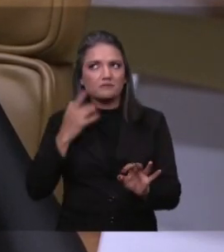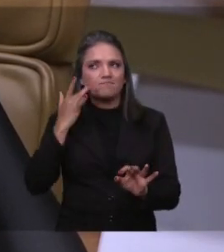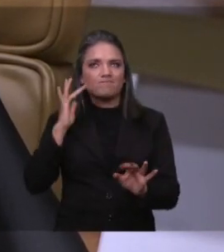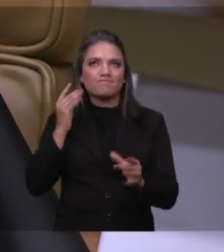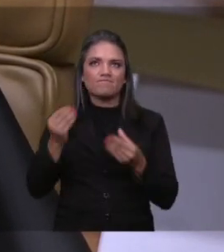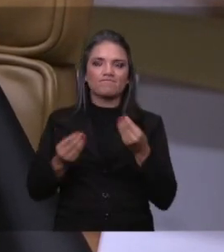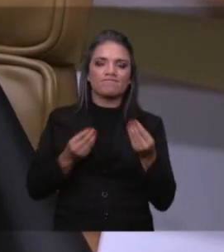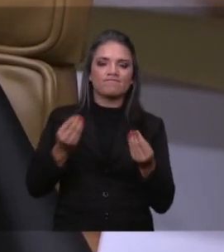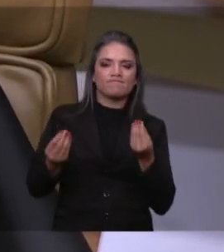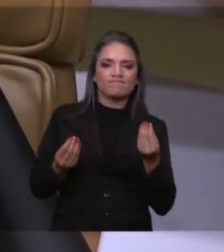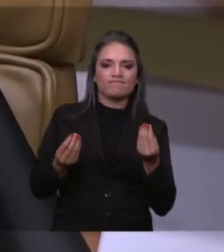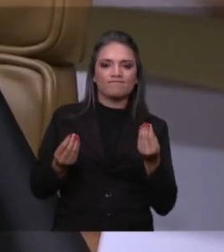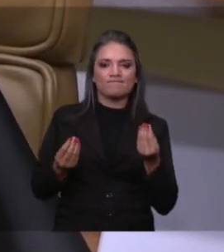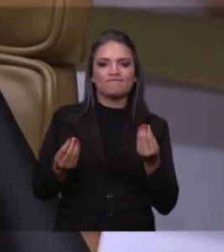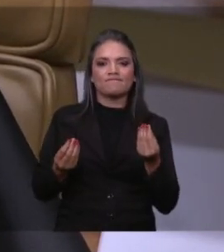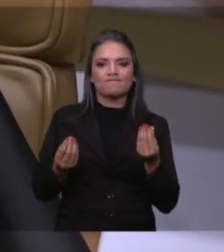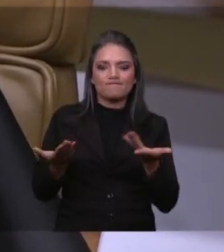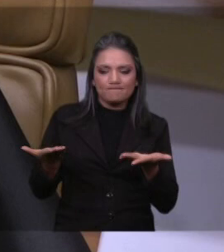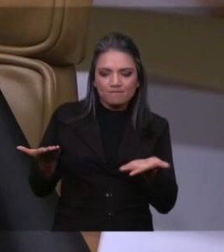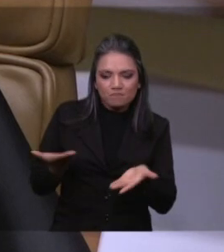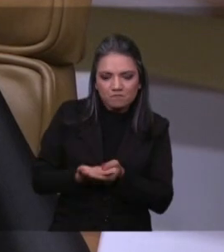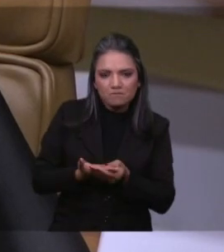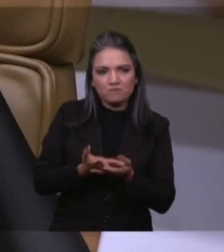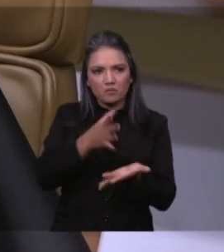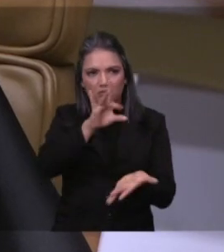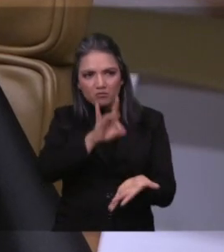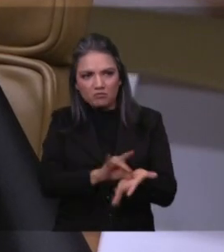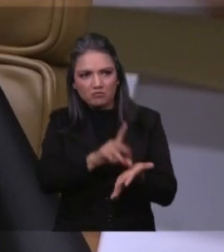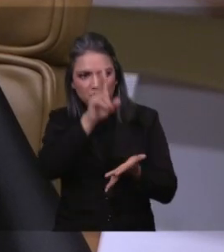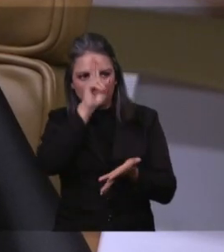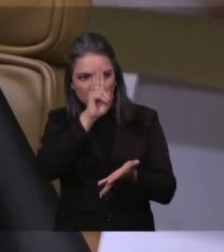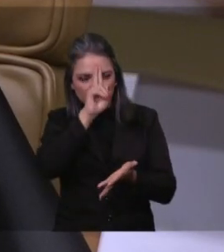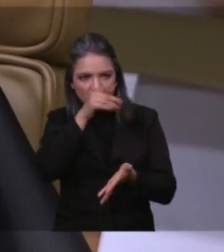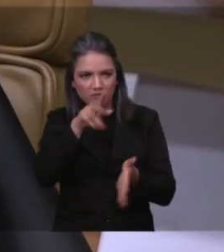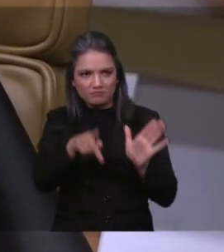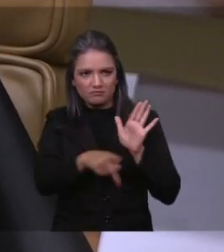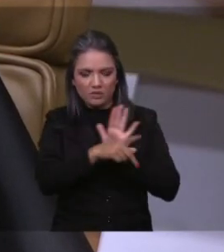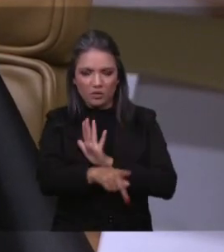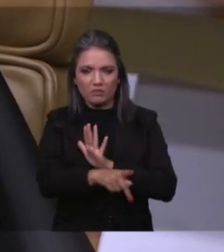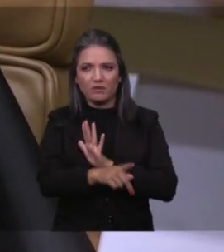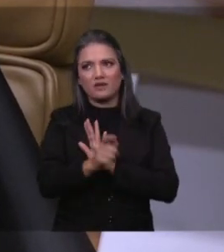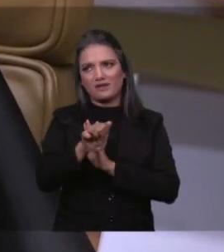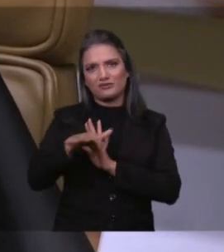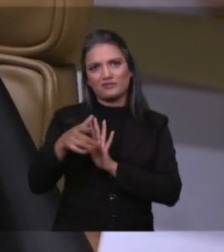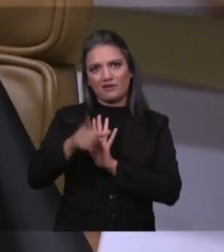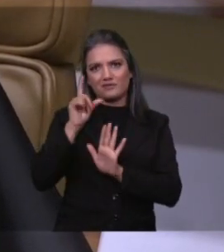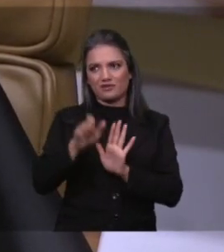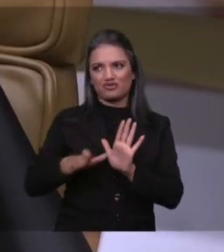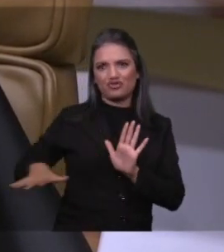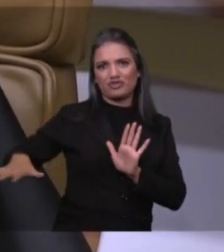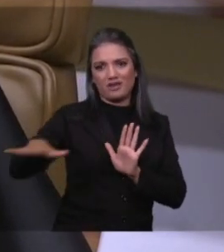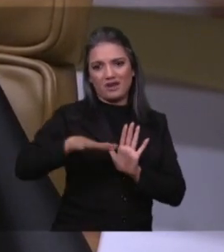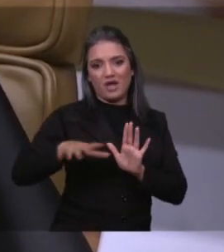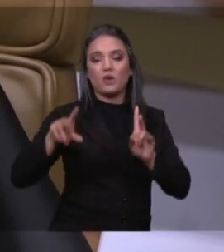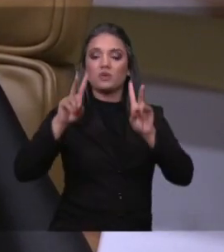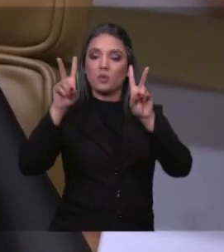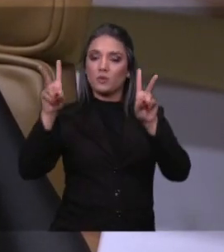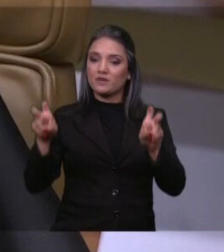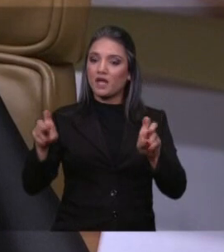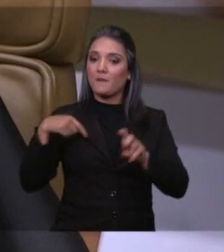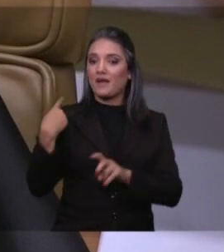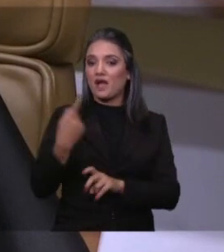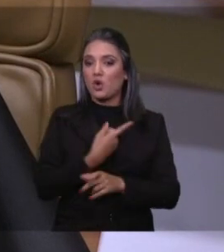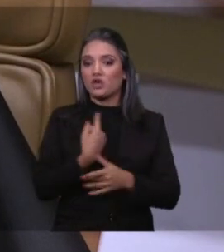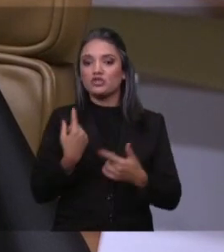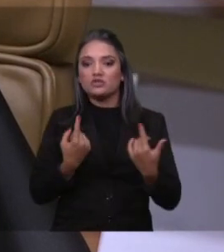ao mundo concreto, ao mundo real. Ou seja, o tema está colocado, nós estamos aqui a reavaliar ou